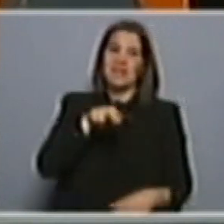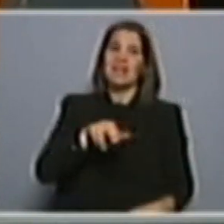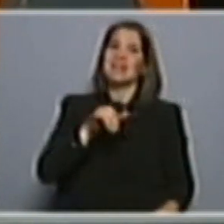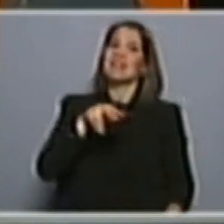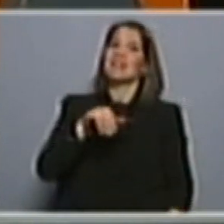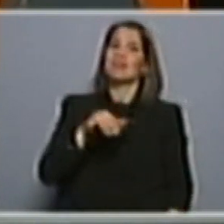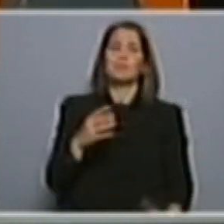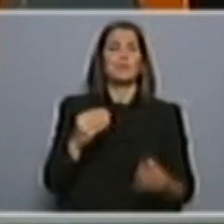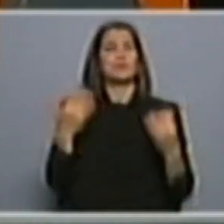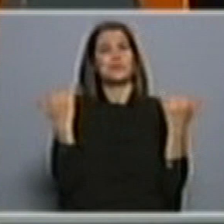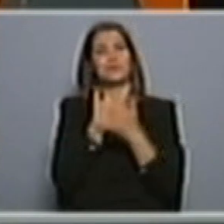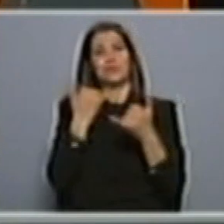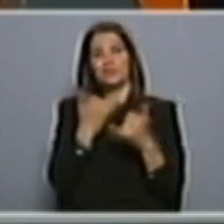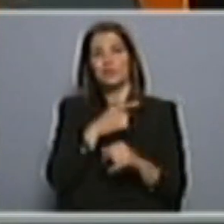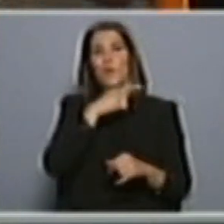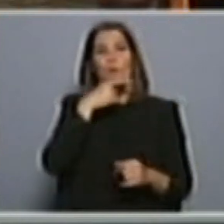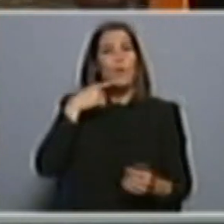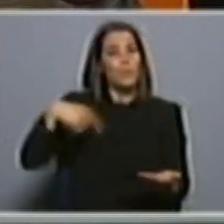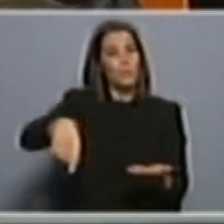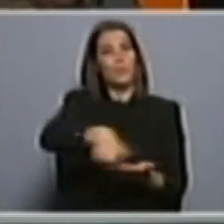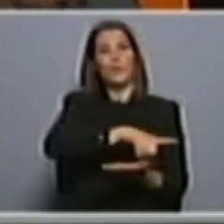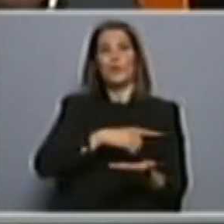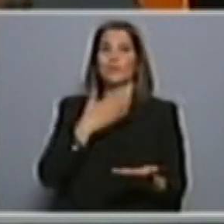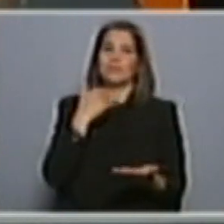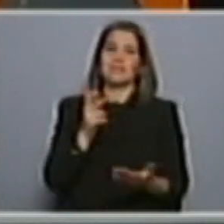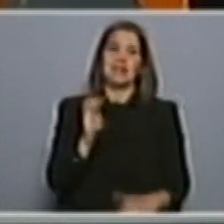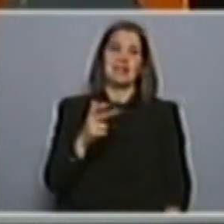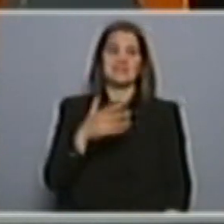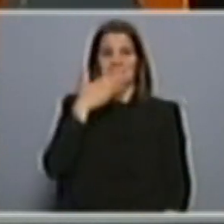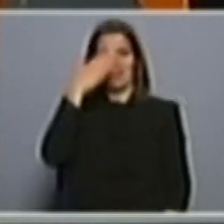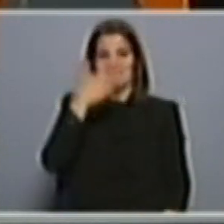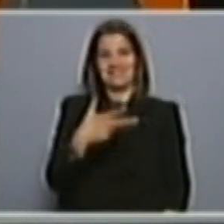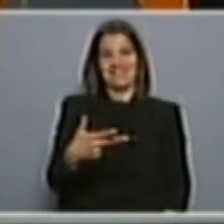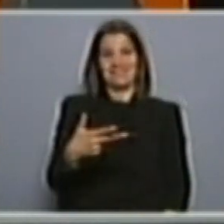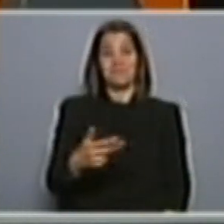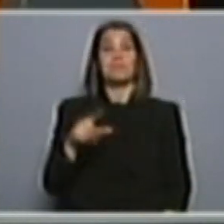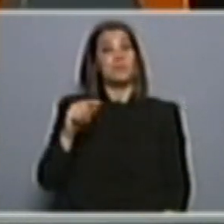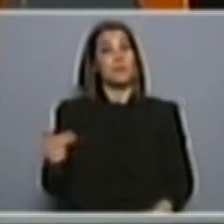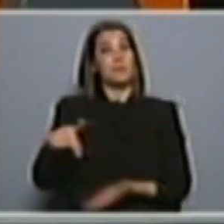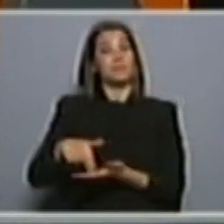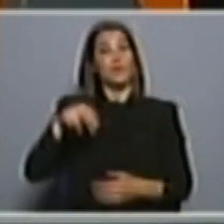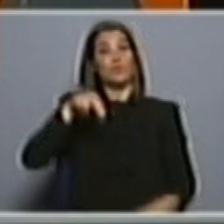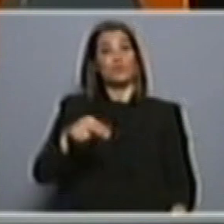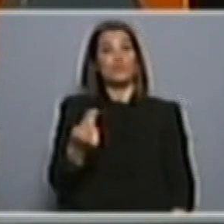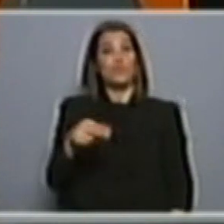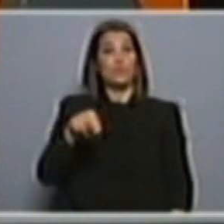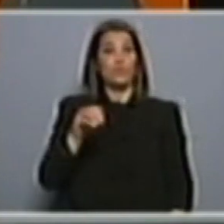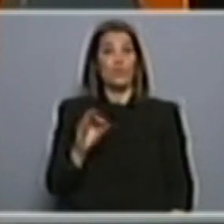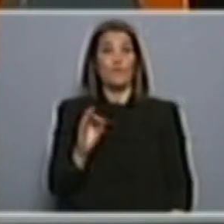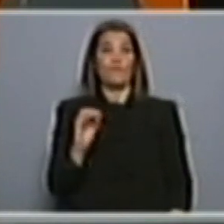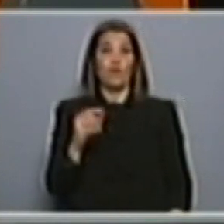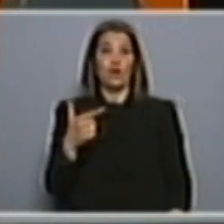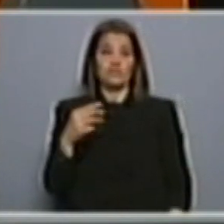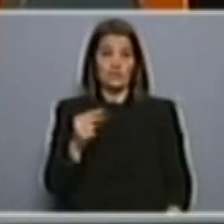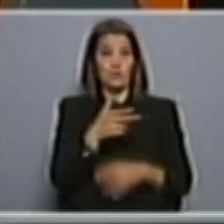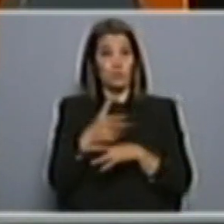estava felicíssima com um bolo lindo dos seus 100 anos. E lá tivemos o Nuno Esforte para fazer a reportagem e cá estamos nós a